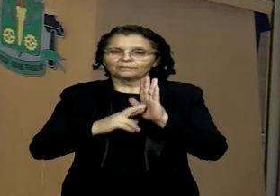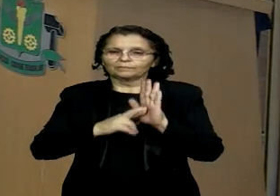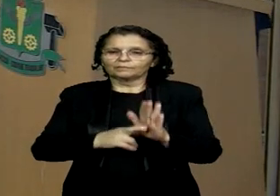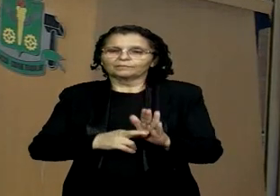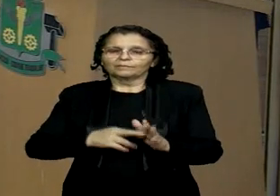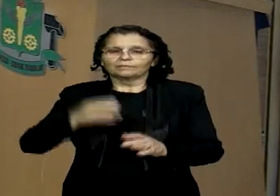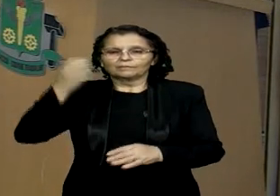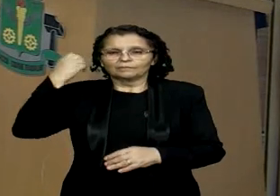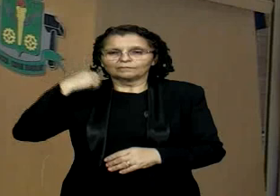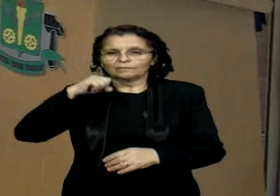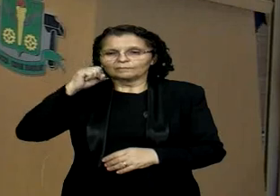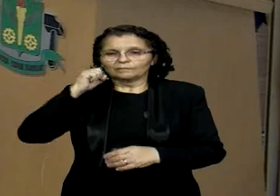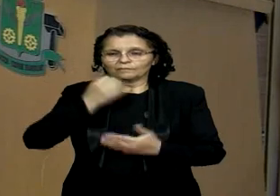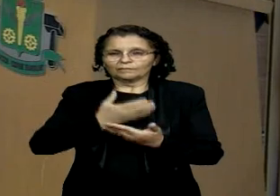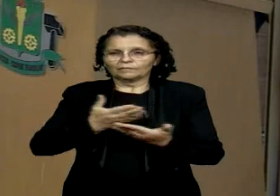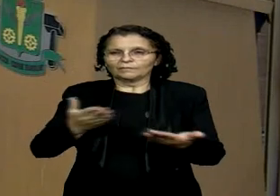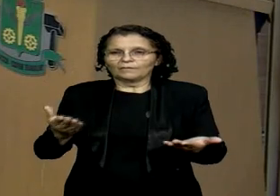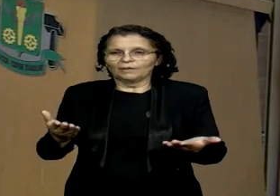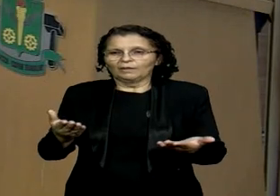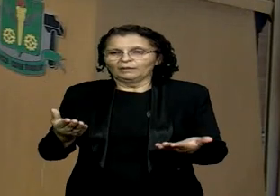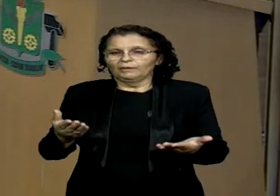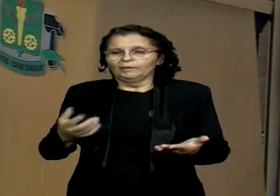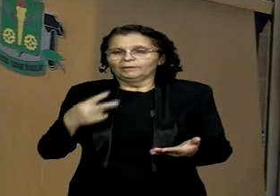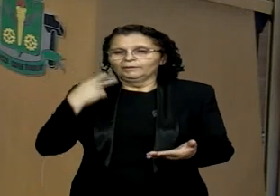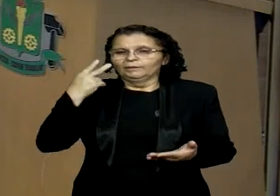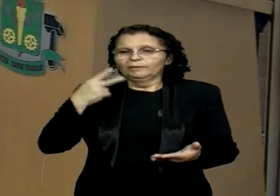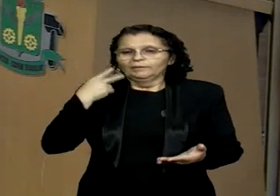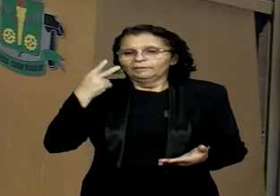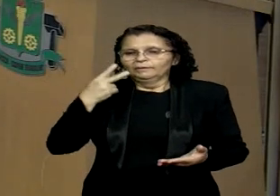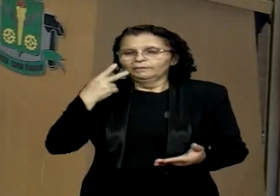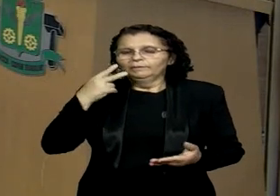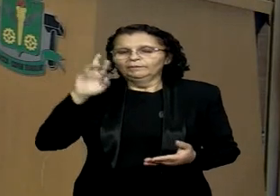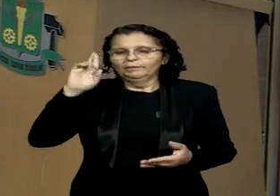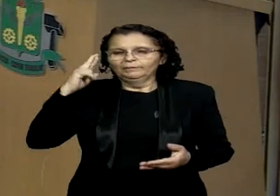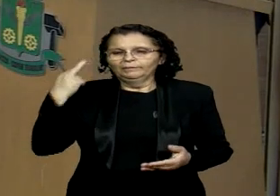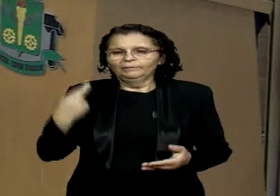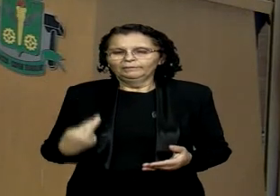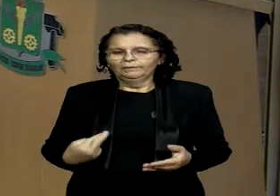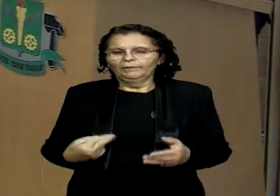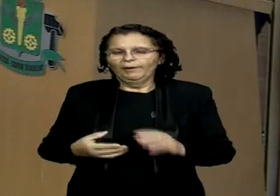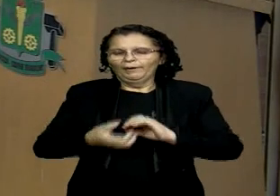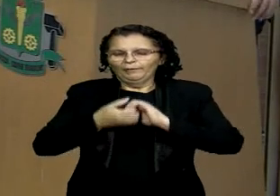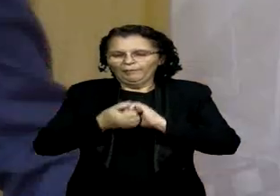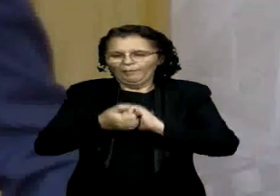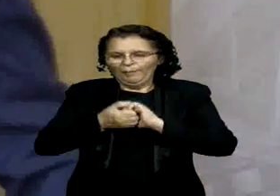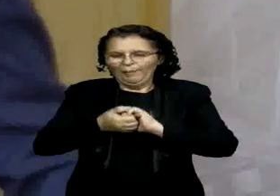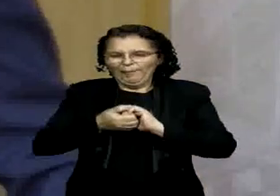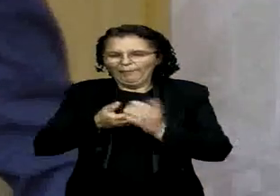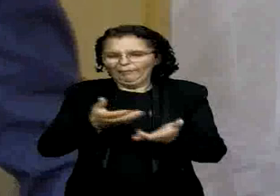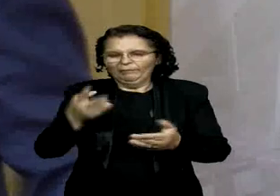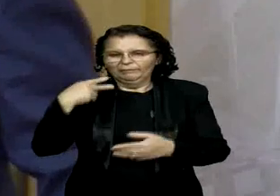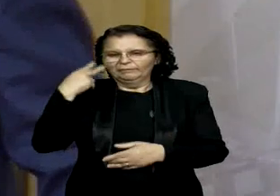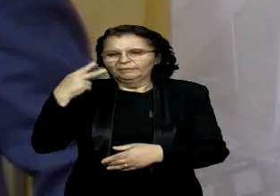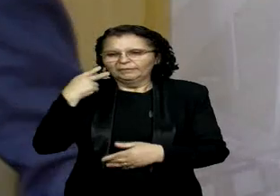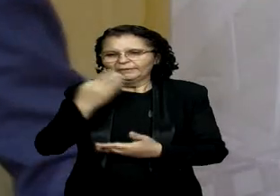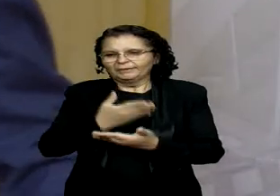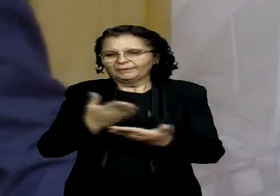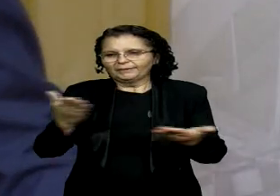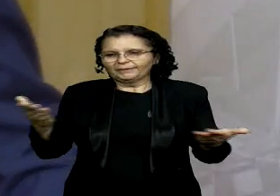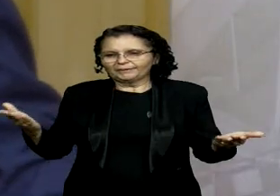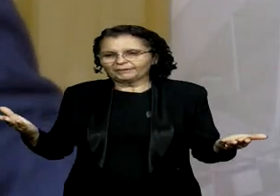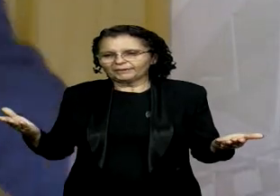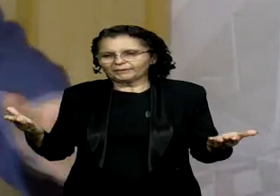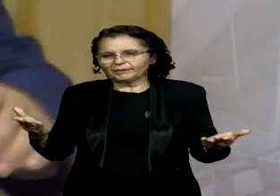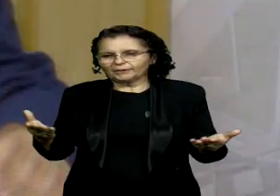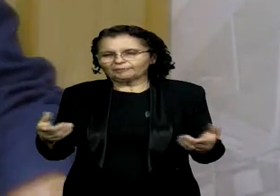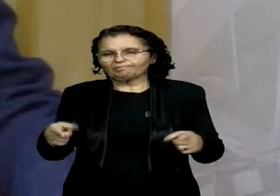Selegato, quero saudar toda a mesa. E em nome da vereadora Ana Paula Rossi, cumprimentar todos os demais vereadores. Senhor presidente,